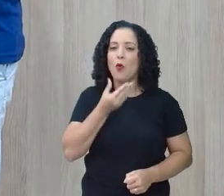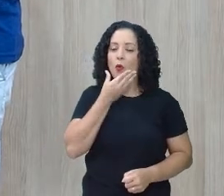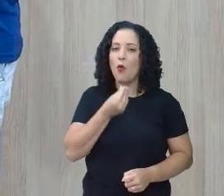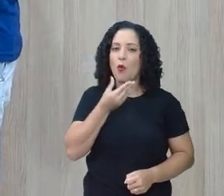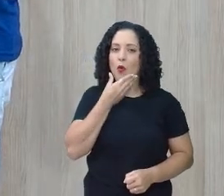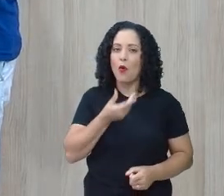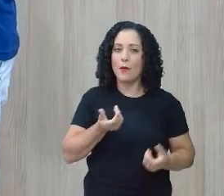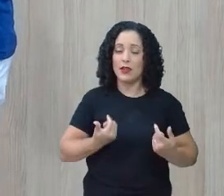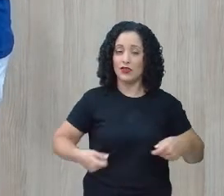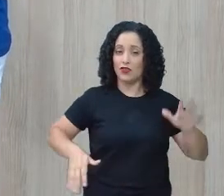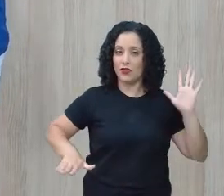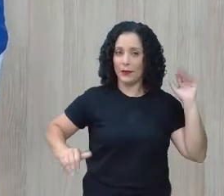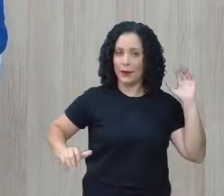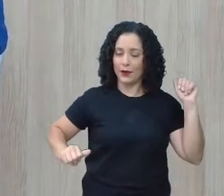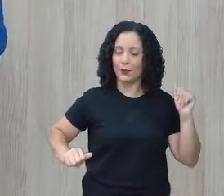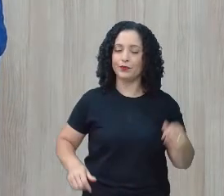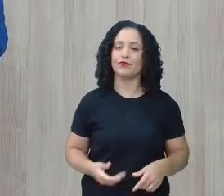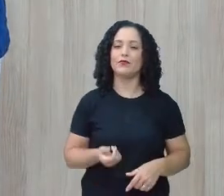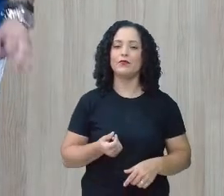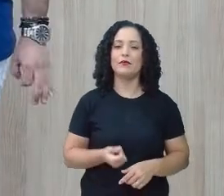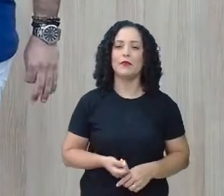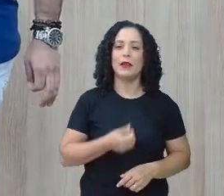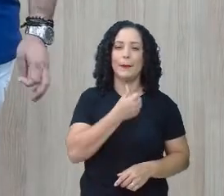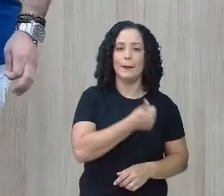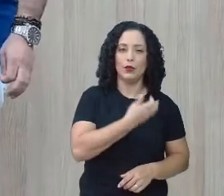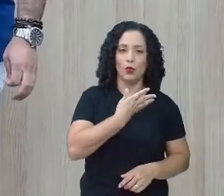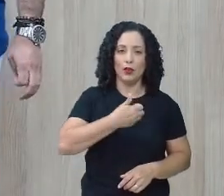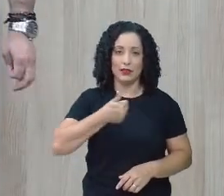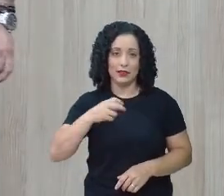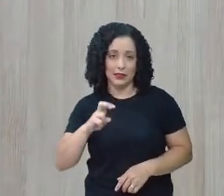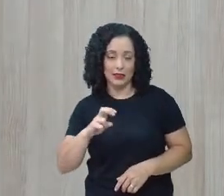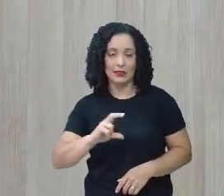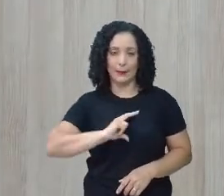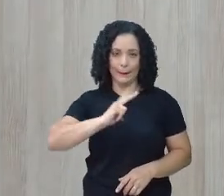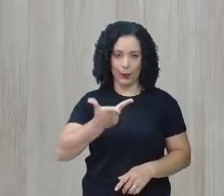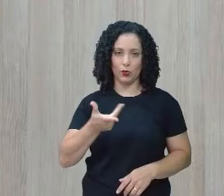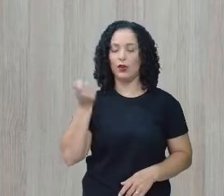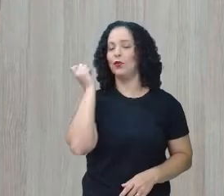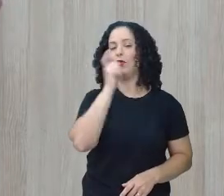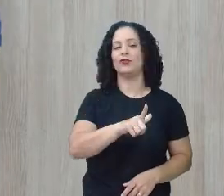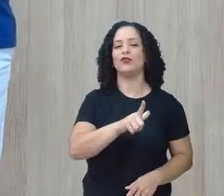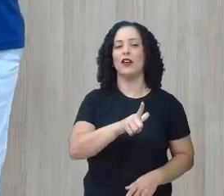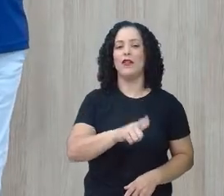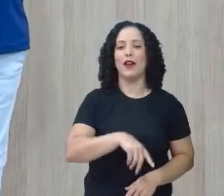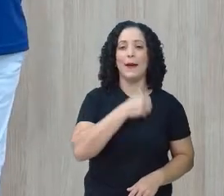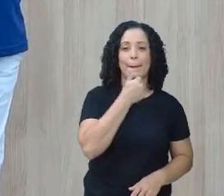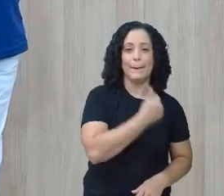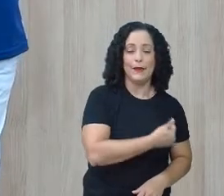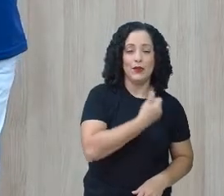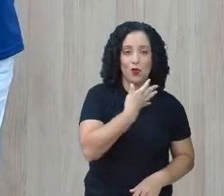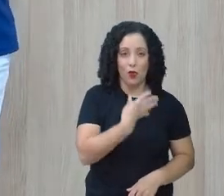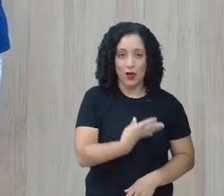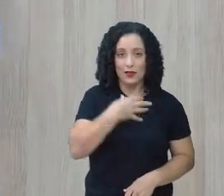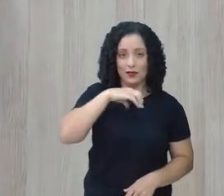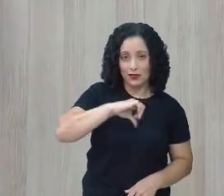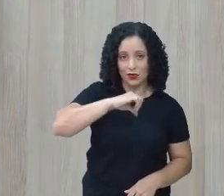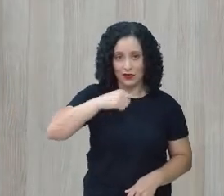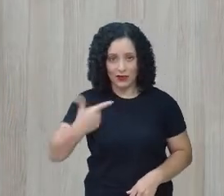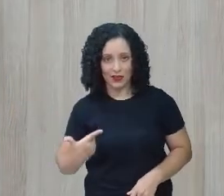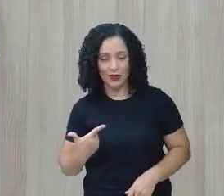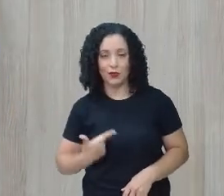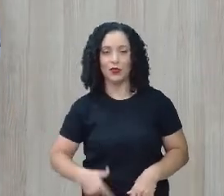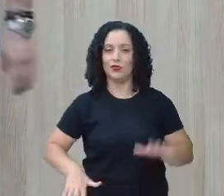1415, Portugal já conquistava território. Em 1492 é que os espanhóis eles vão entrar nessa parada aí